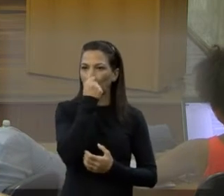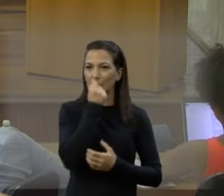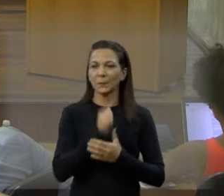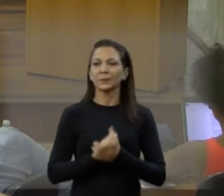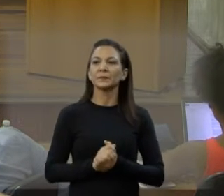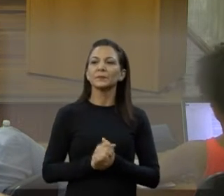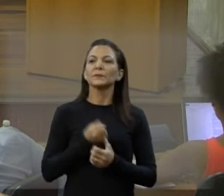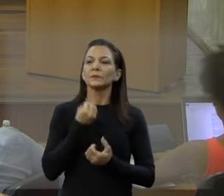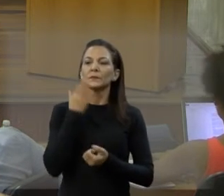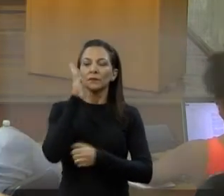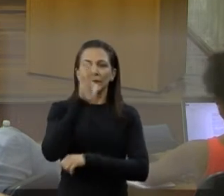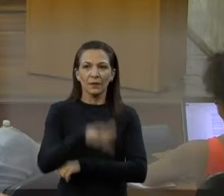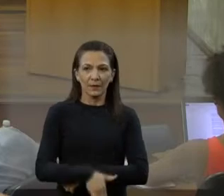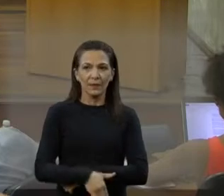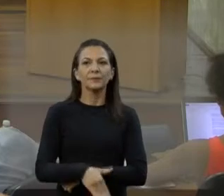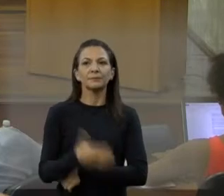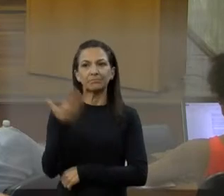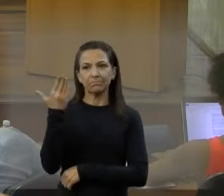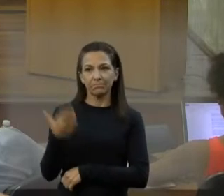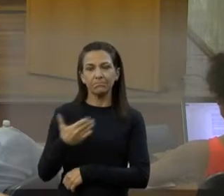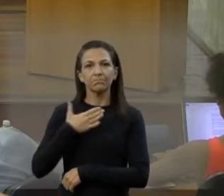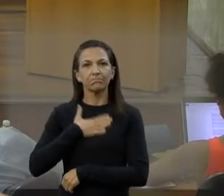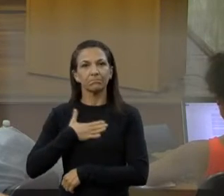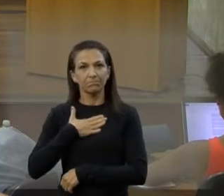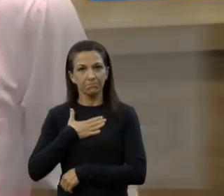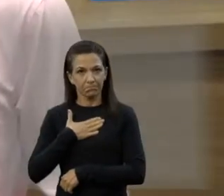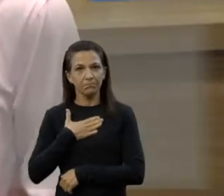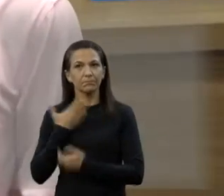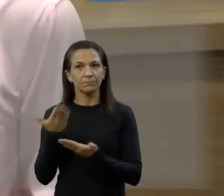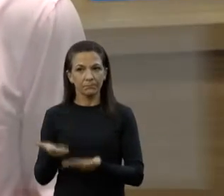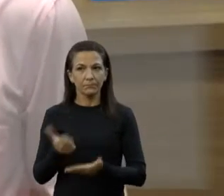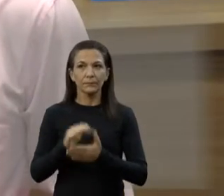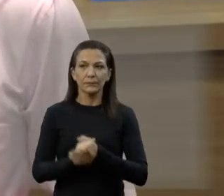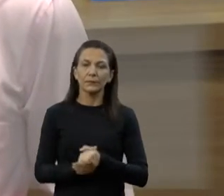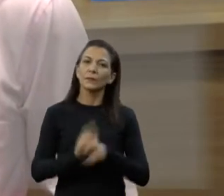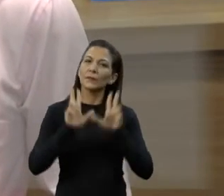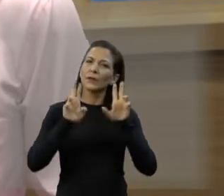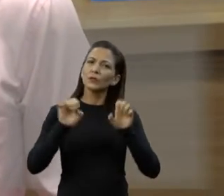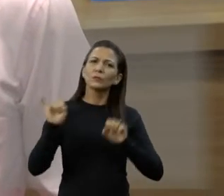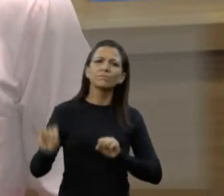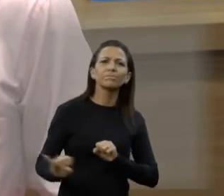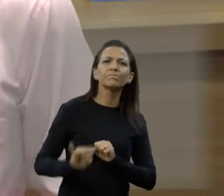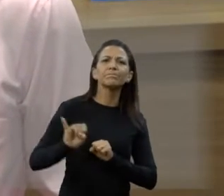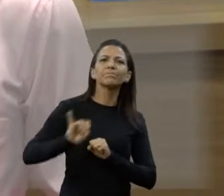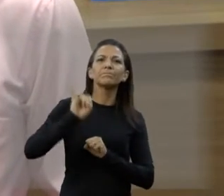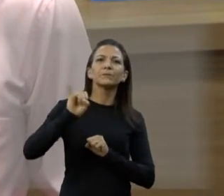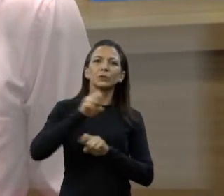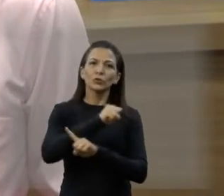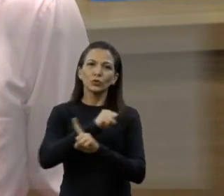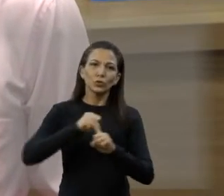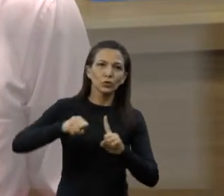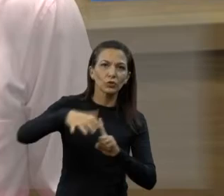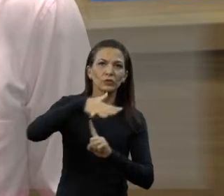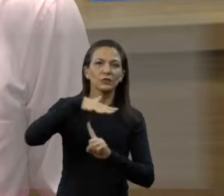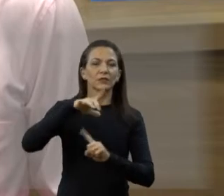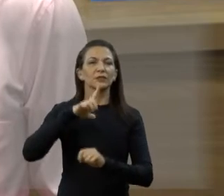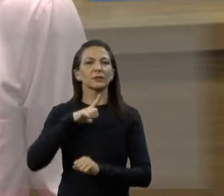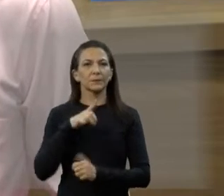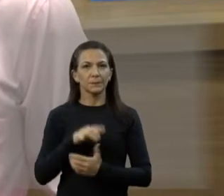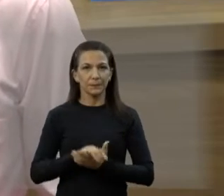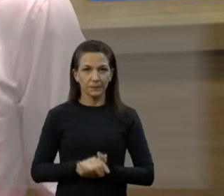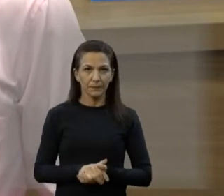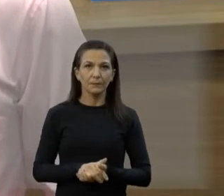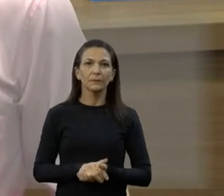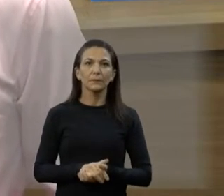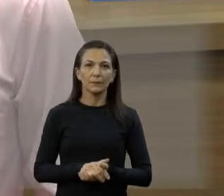Oi boa tarde tel seja bem-vindo essa casa um assunto que eu acho de extrema importância para a sociedade a gente sabe